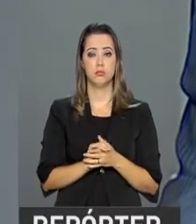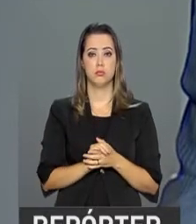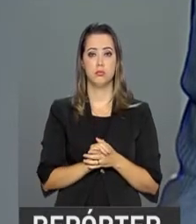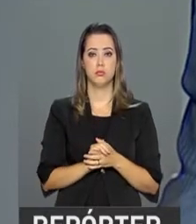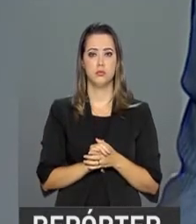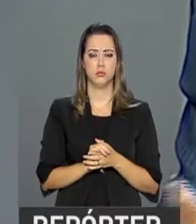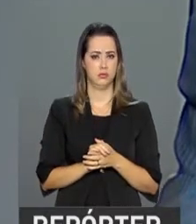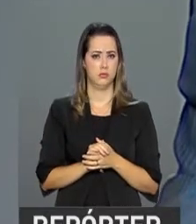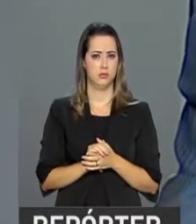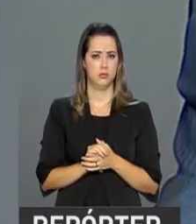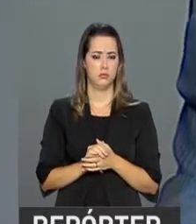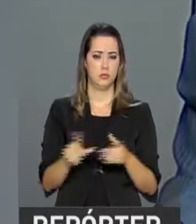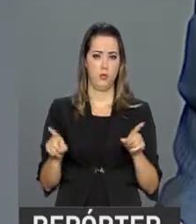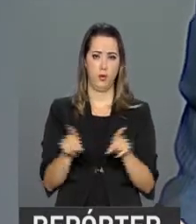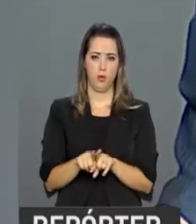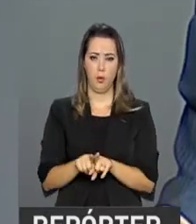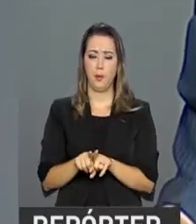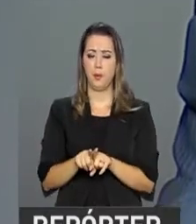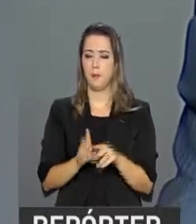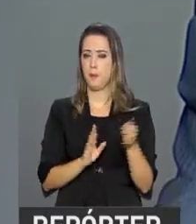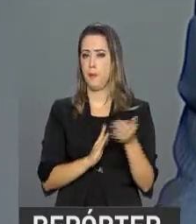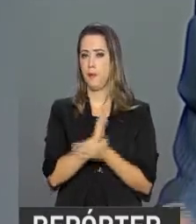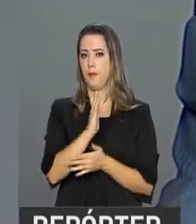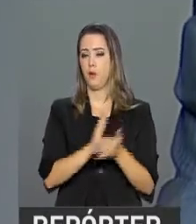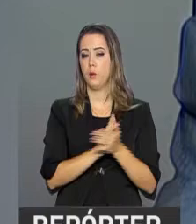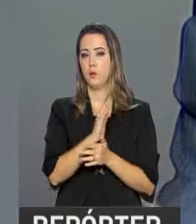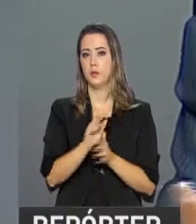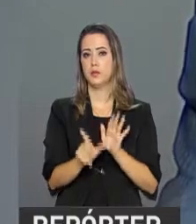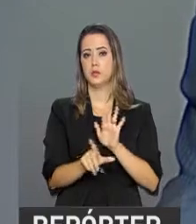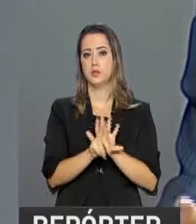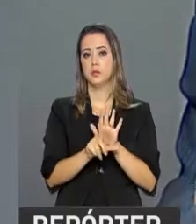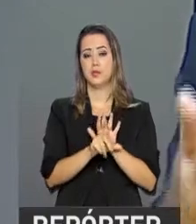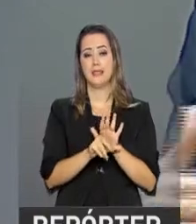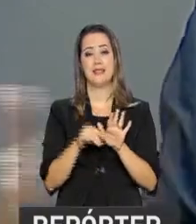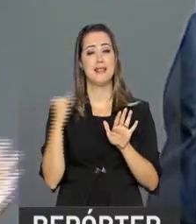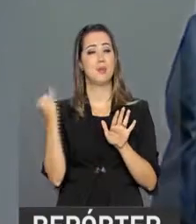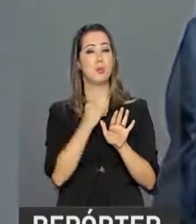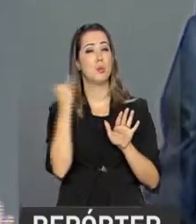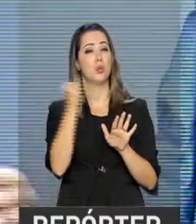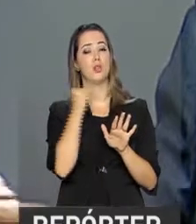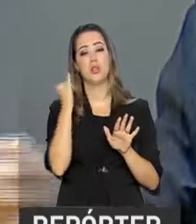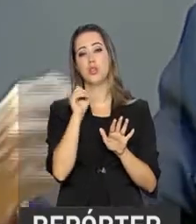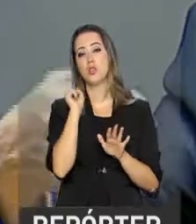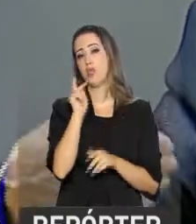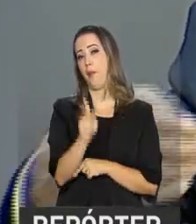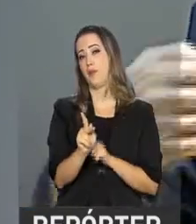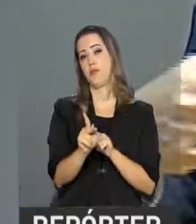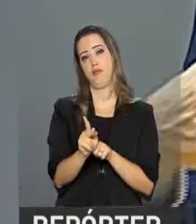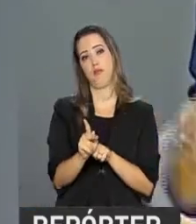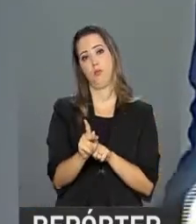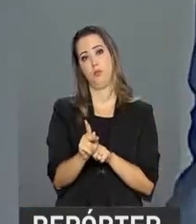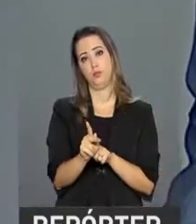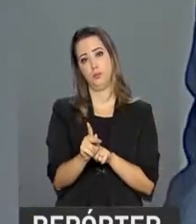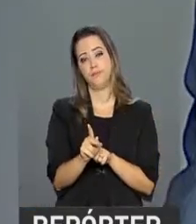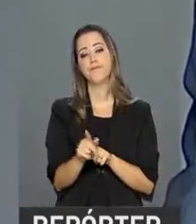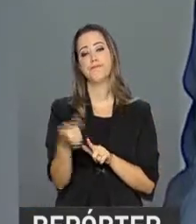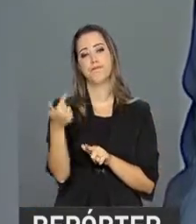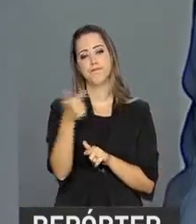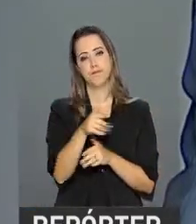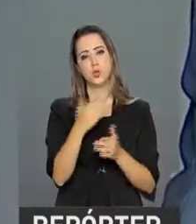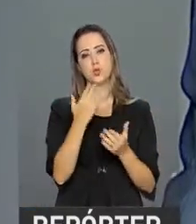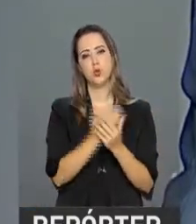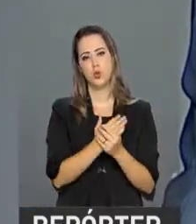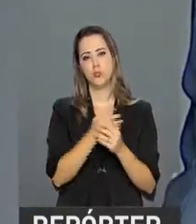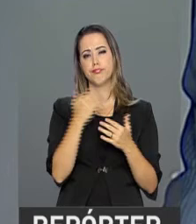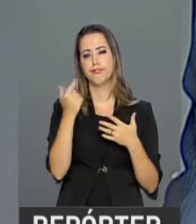a aprovação da reforma da reforma fundamental que a providência de outros projetos de